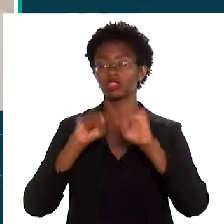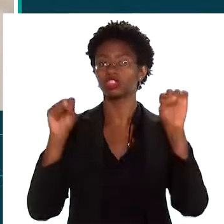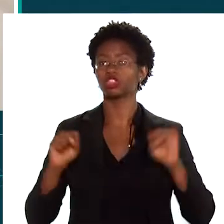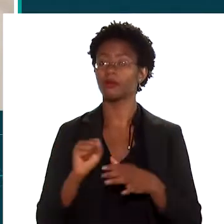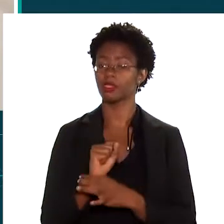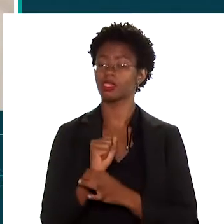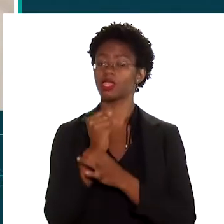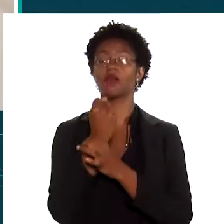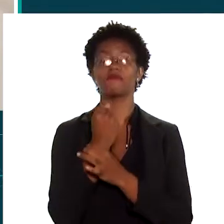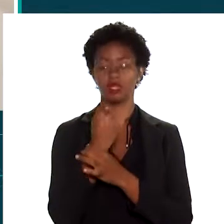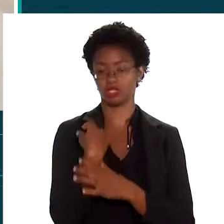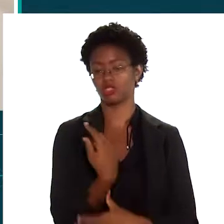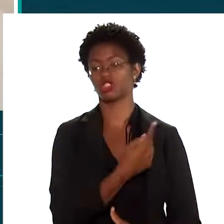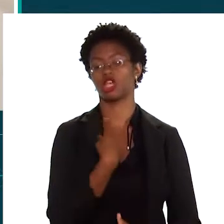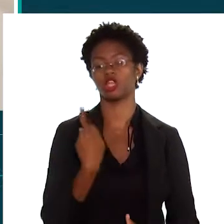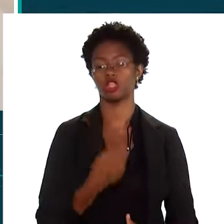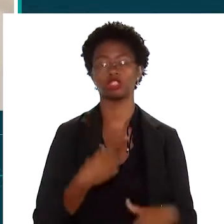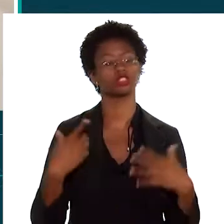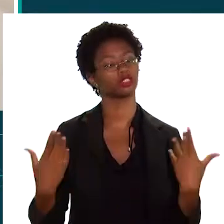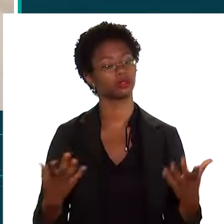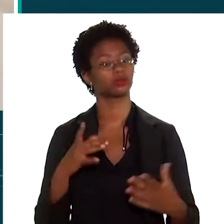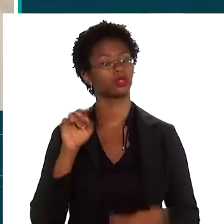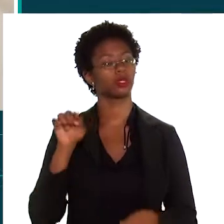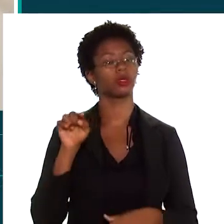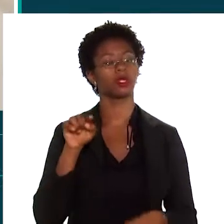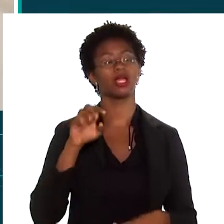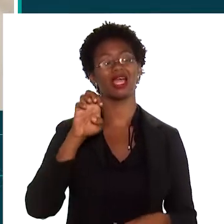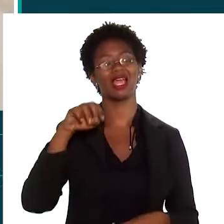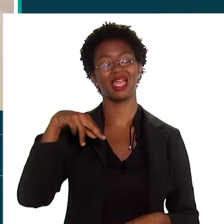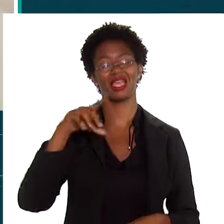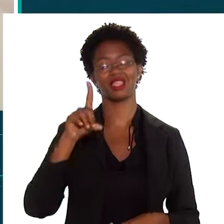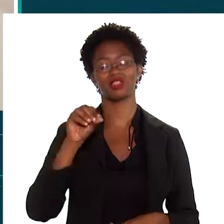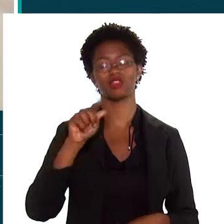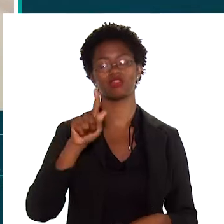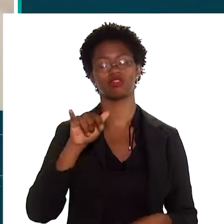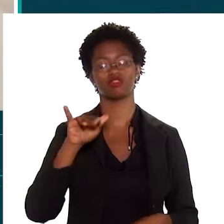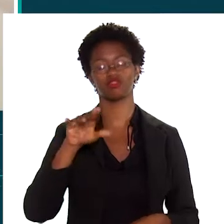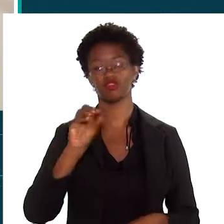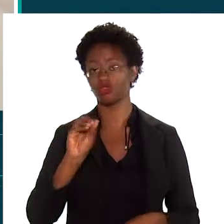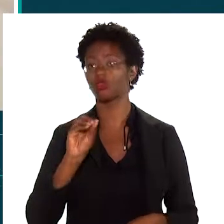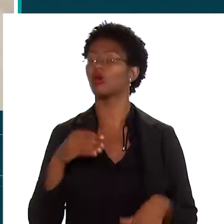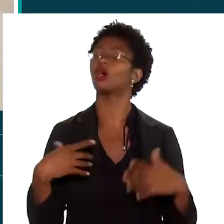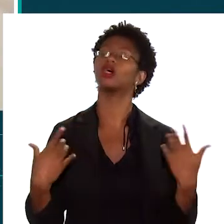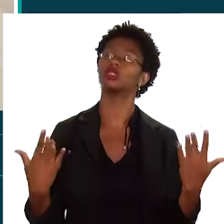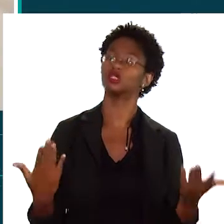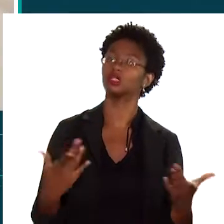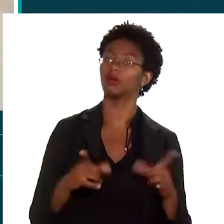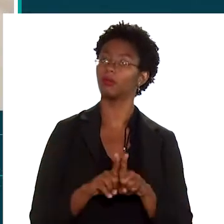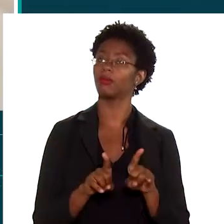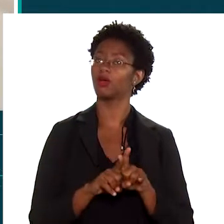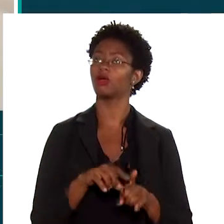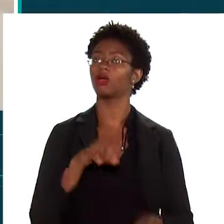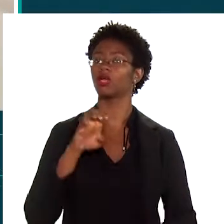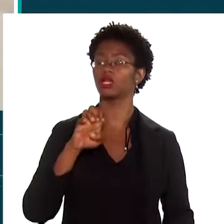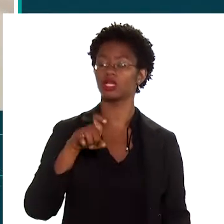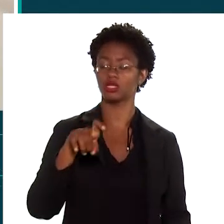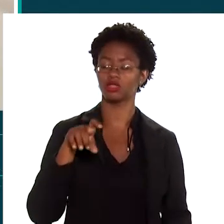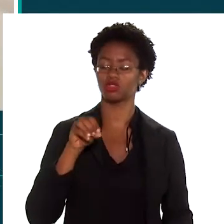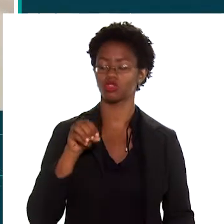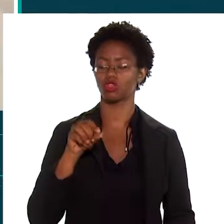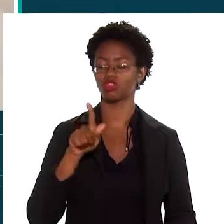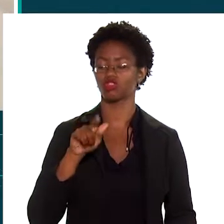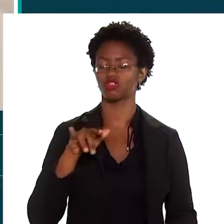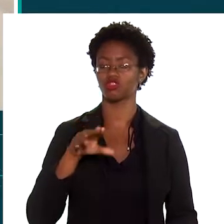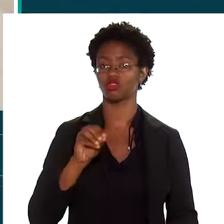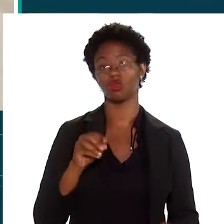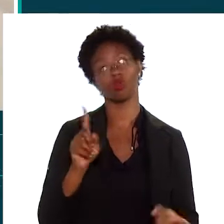de defesa antioxidante, que ele é endógeno, através de enzimas, e exógenos, que vem